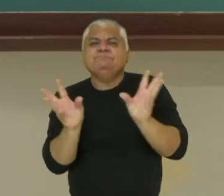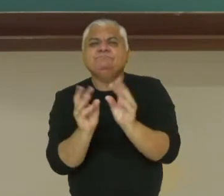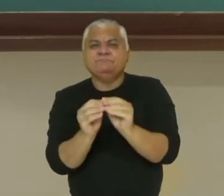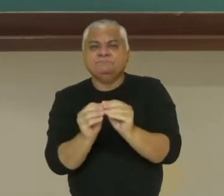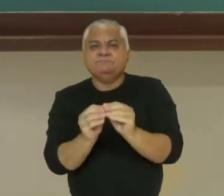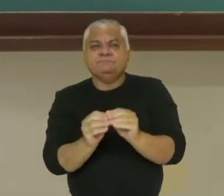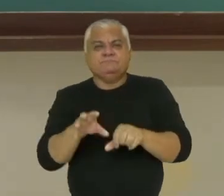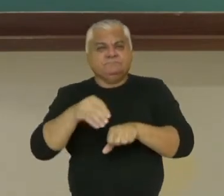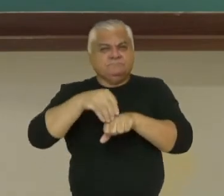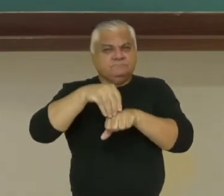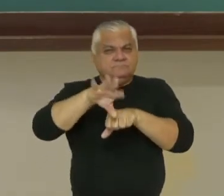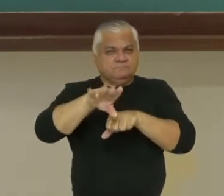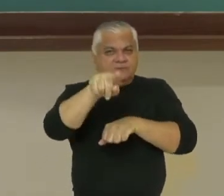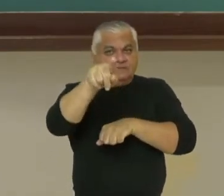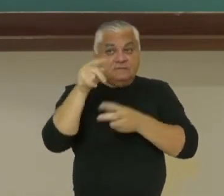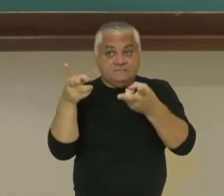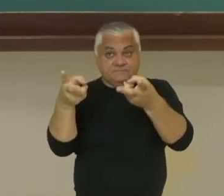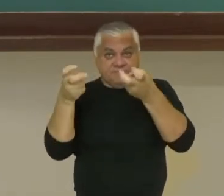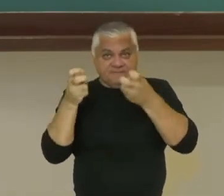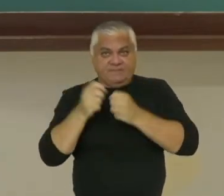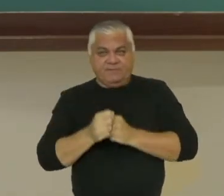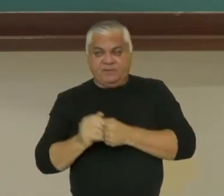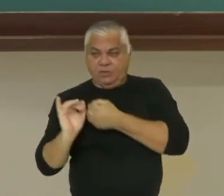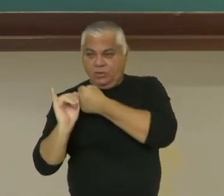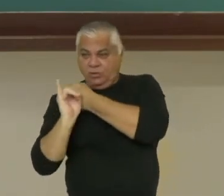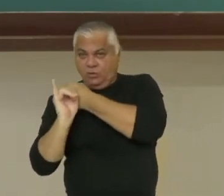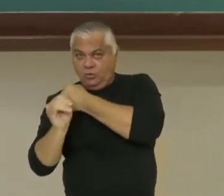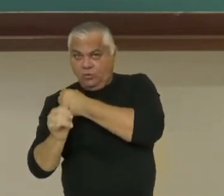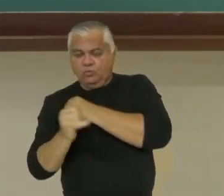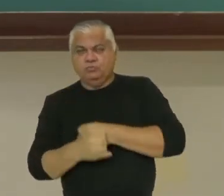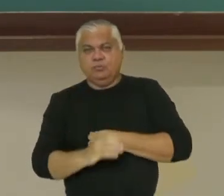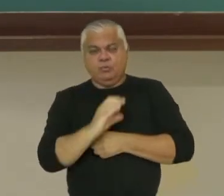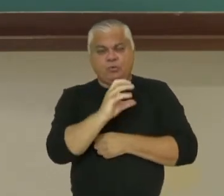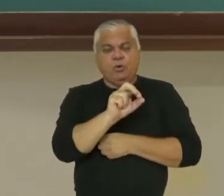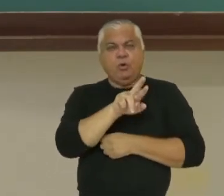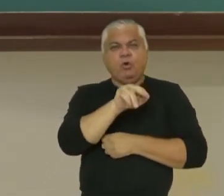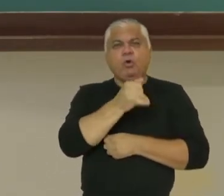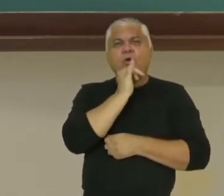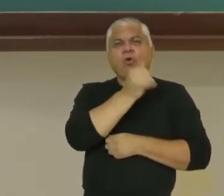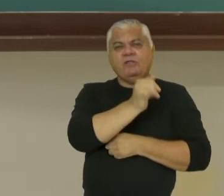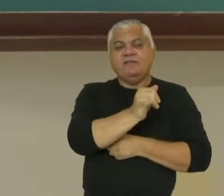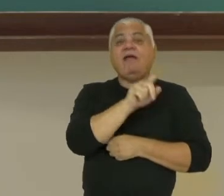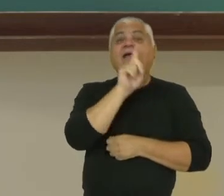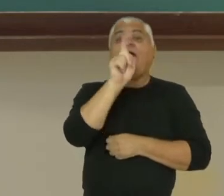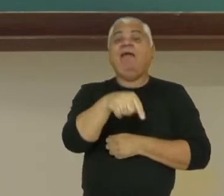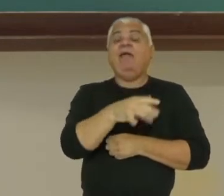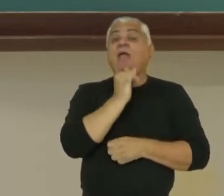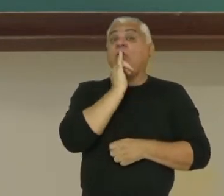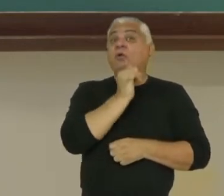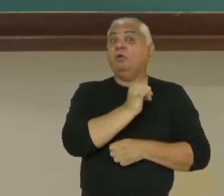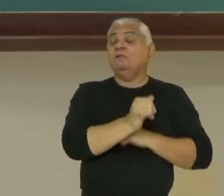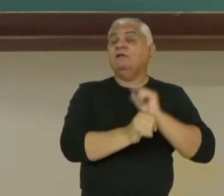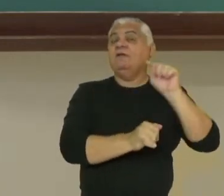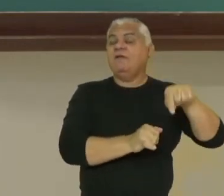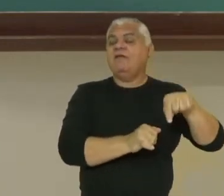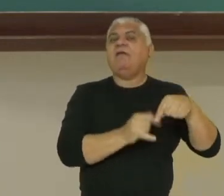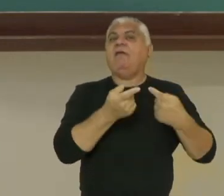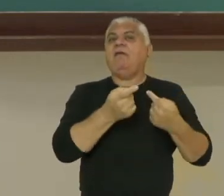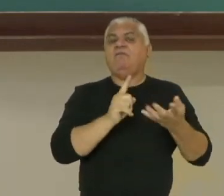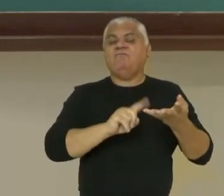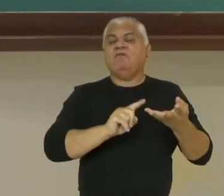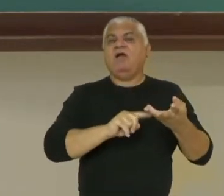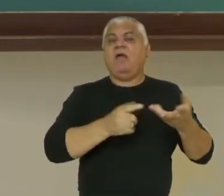para você perceber a diferença entre um conto e uma crônica, qual é? A crônica fala de algo